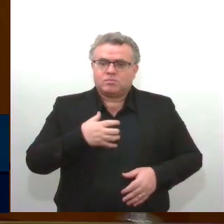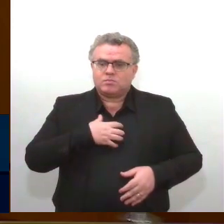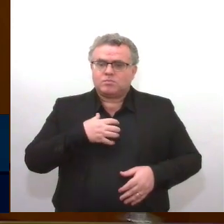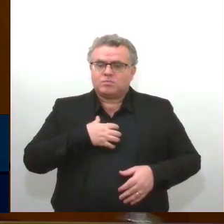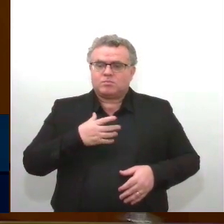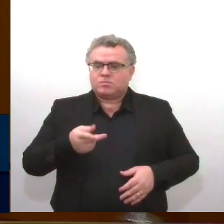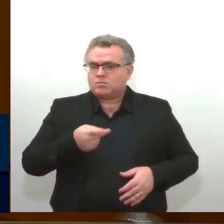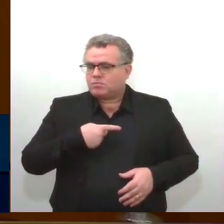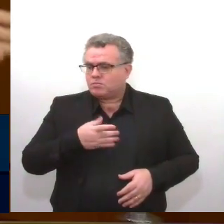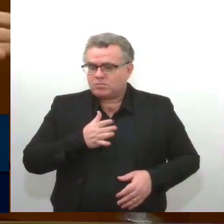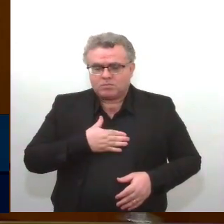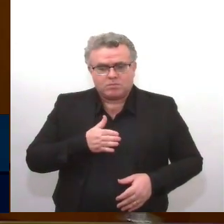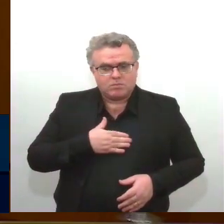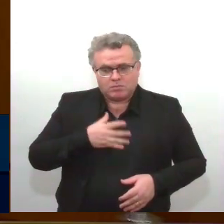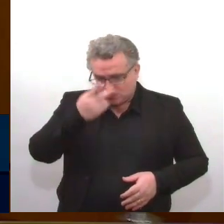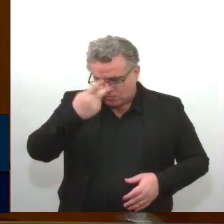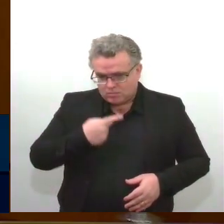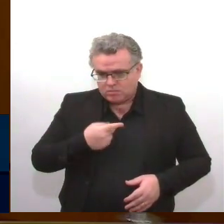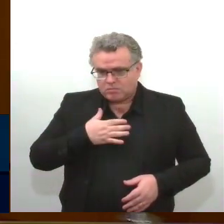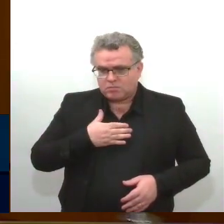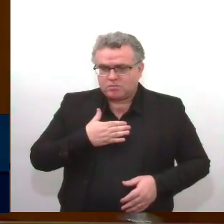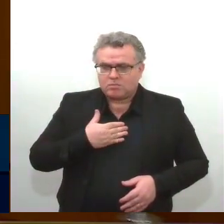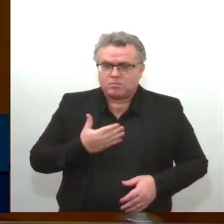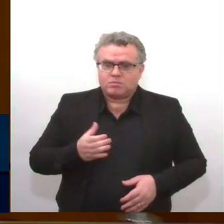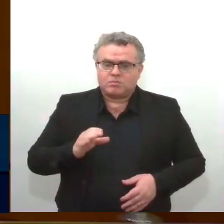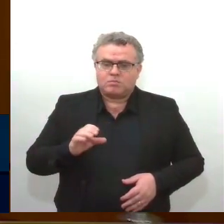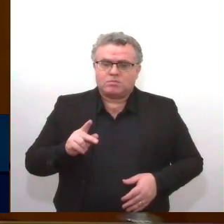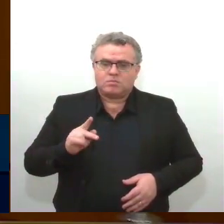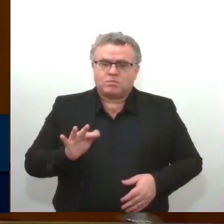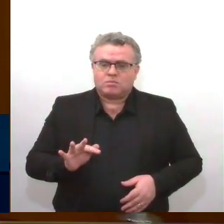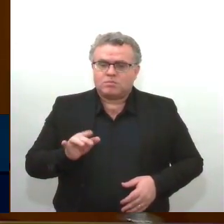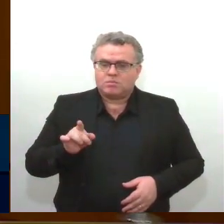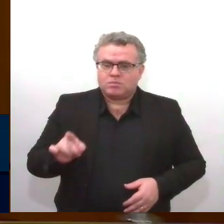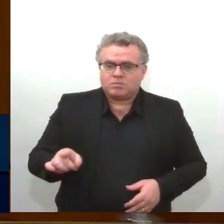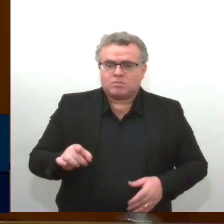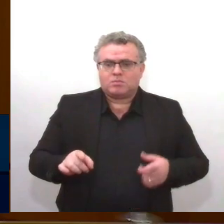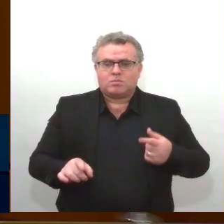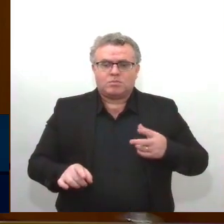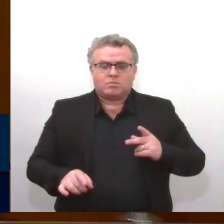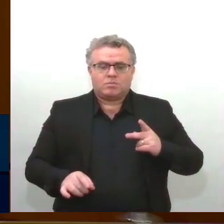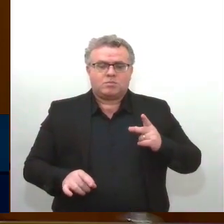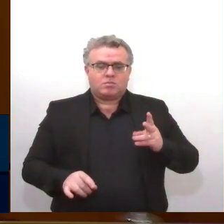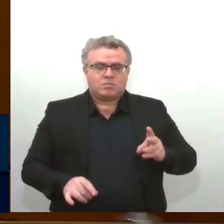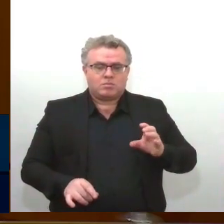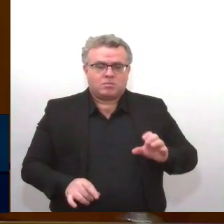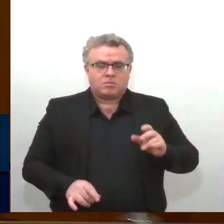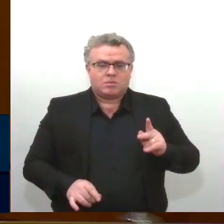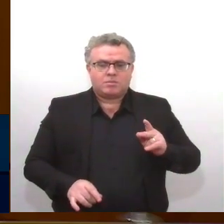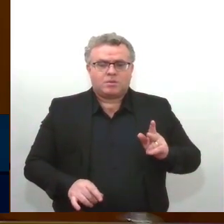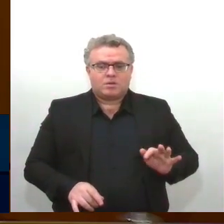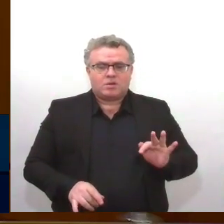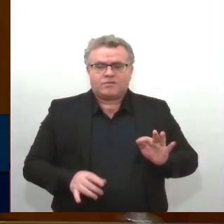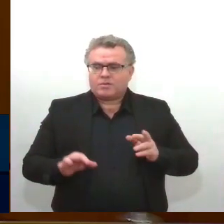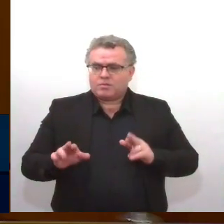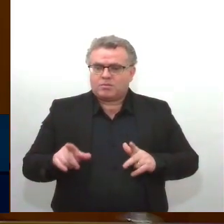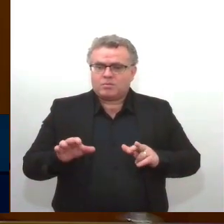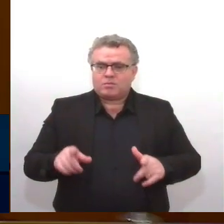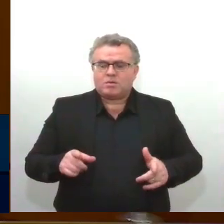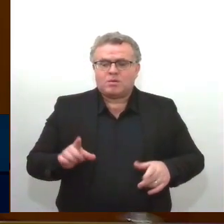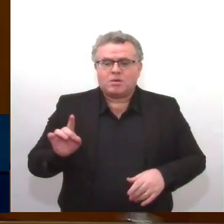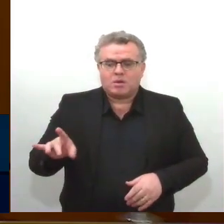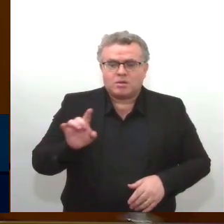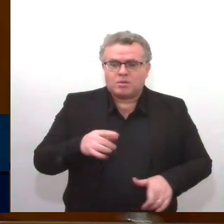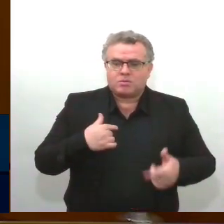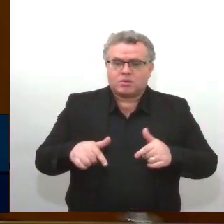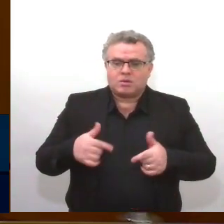isso o CPF de meu pai é um o meu CPF é outro né Cada um fez a sua parte Meu pai deixou a sua marca e